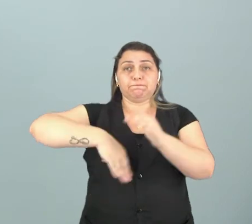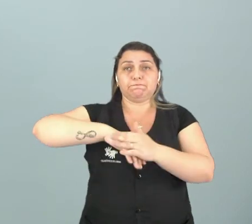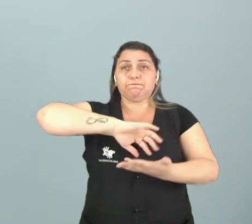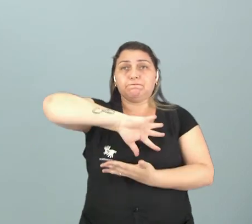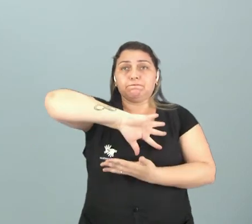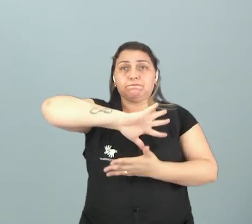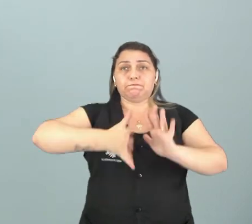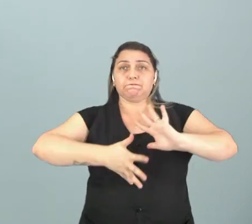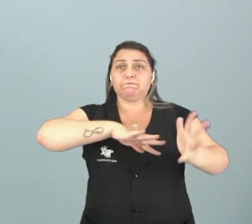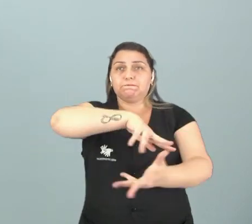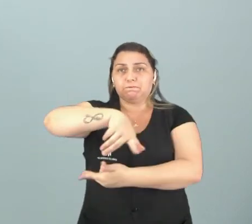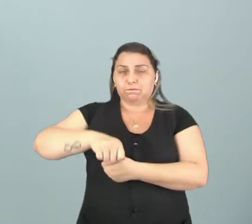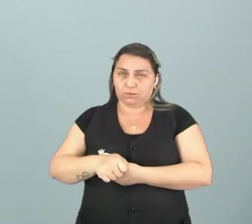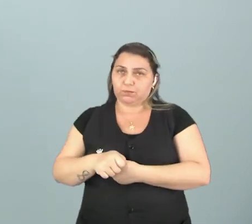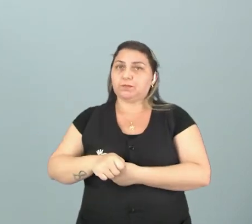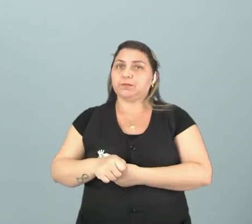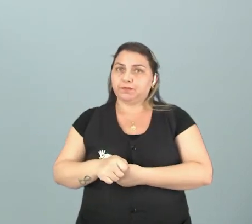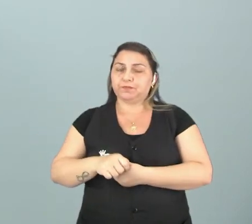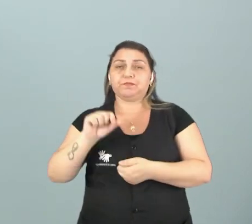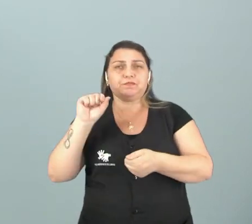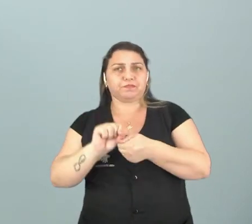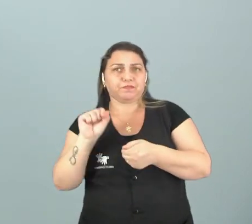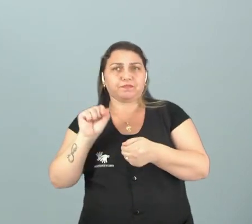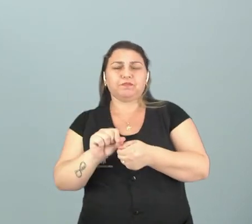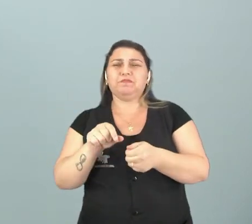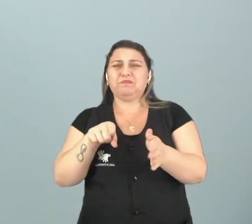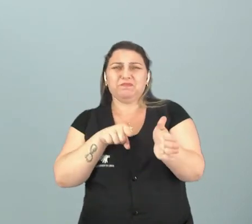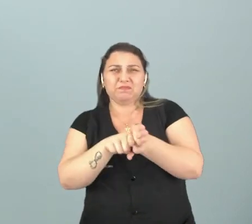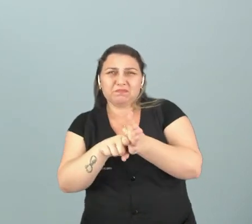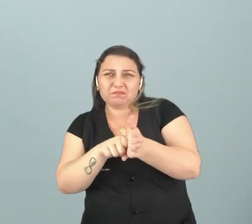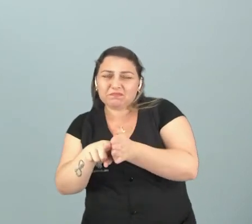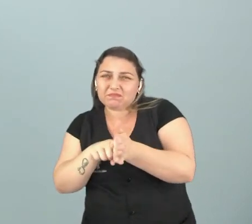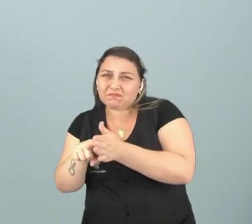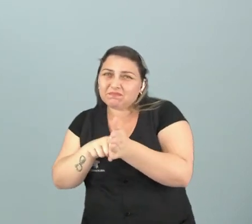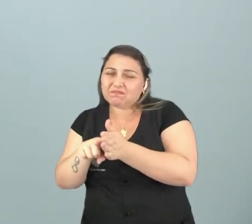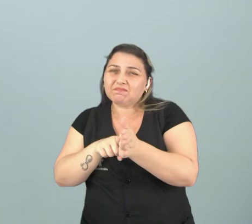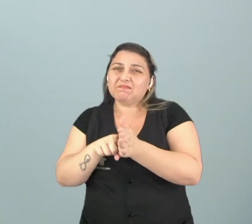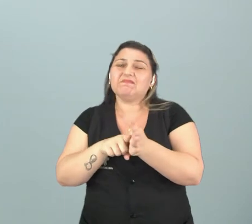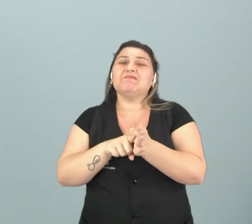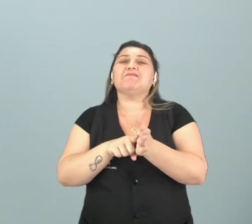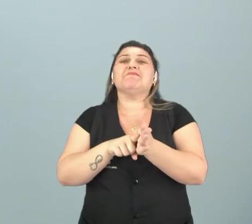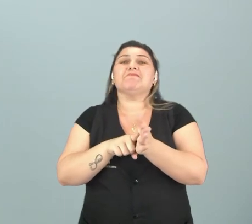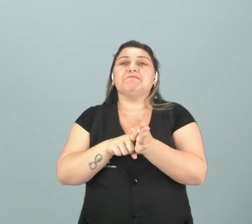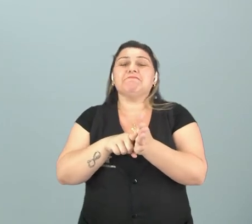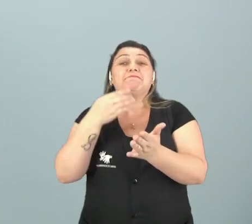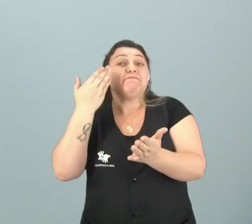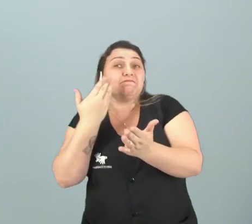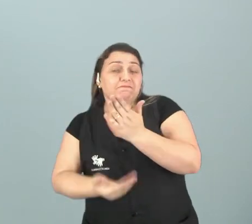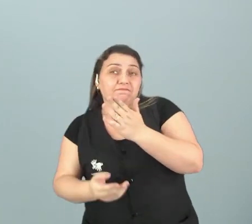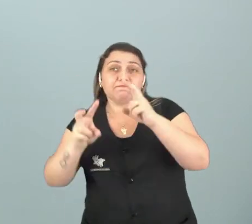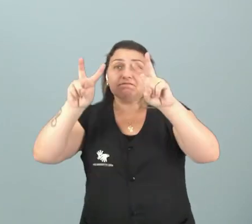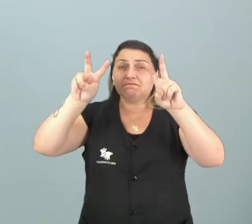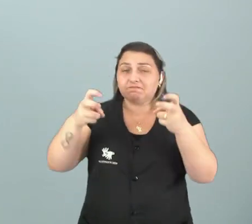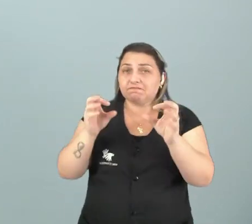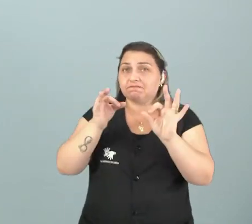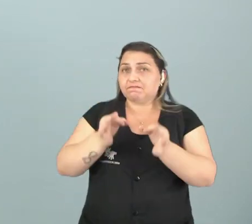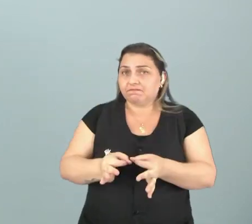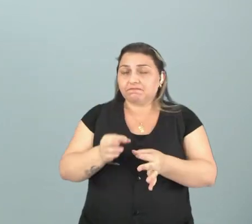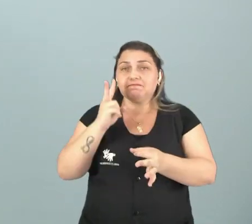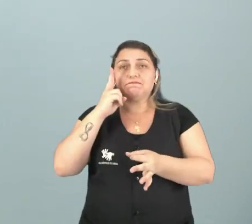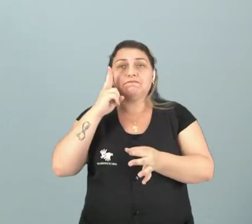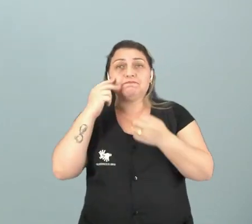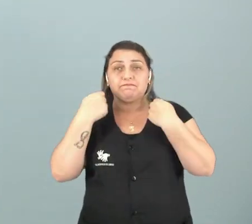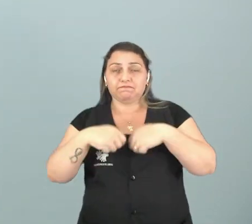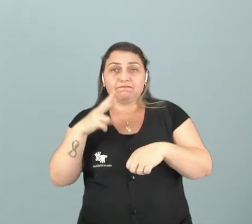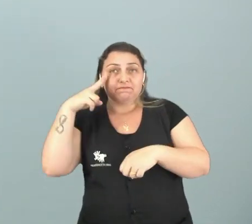à pandemia. Muitas vezes fazemos tantas pesquisas e acabamos desviando um pouco do tema abordado, então você precisa